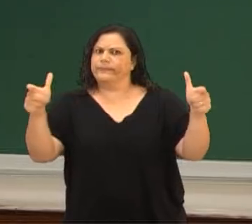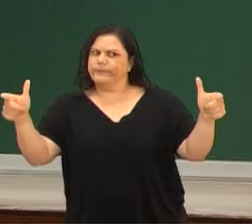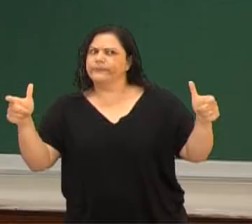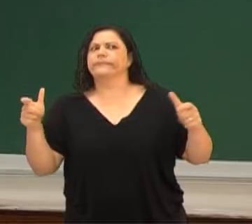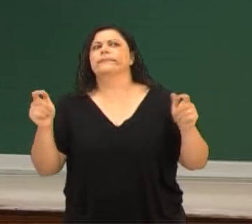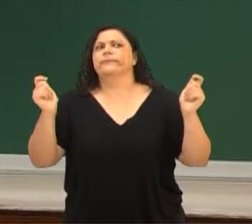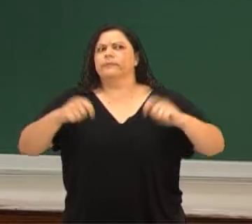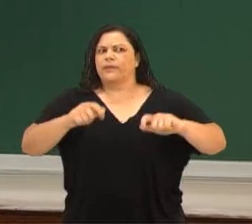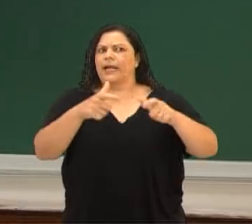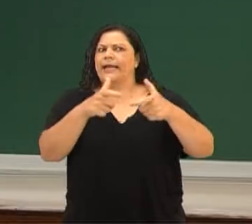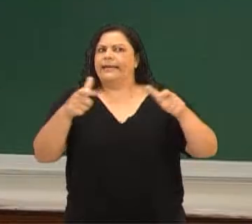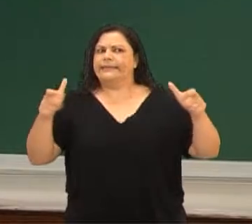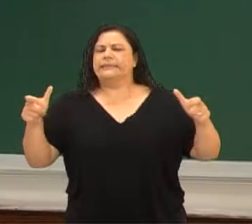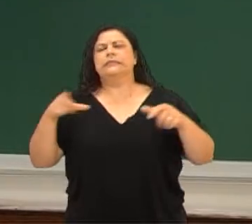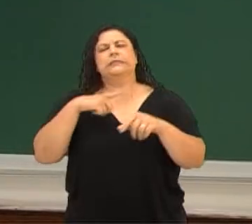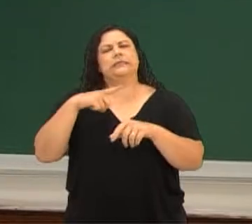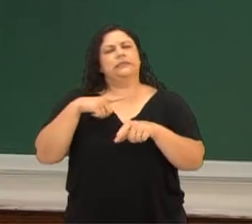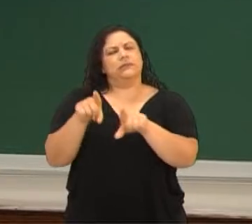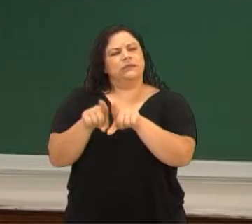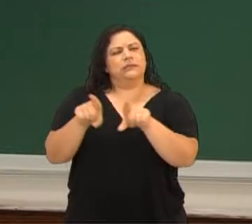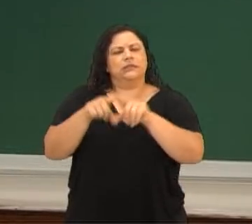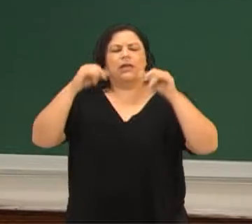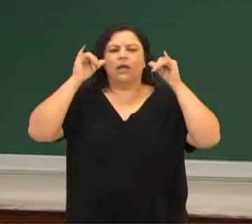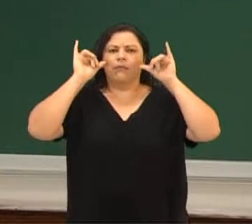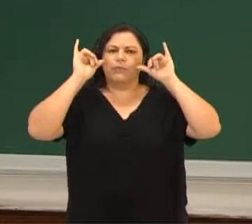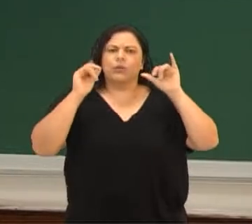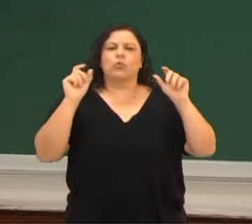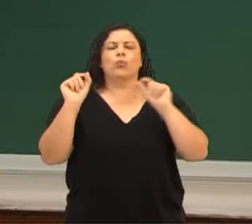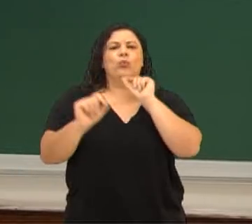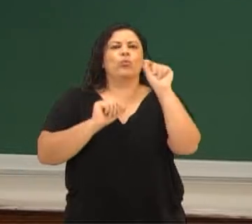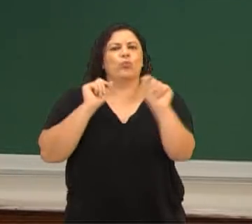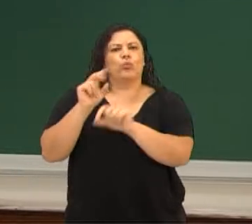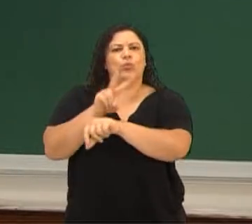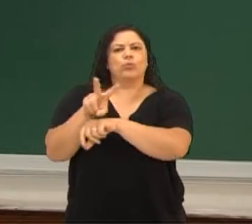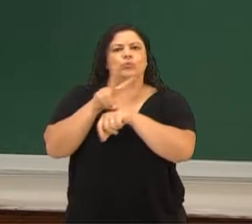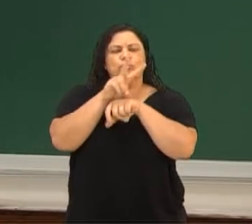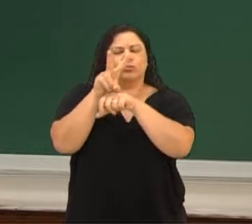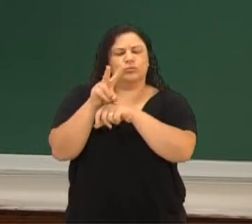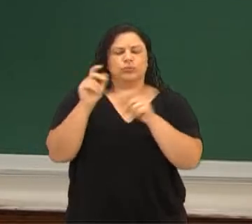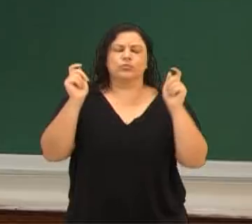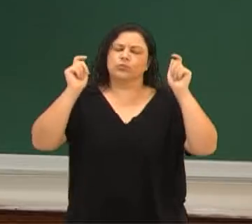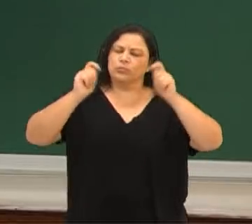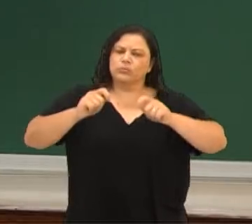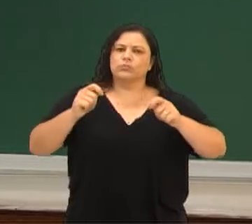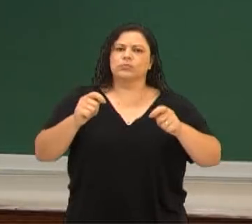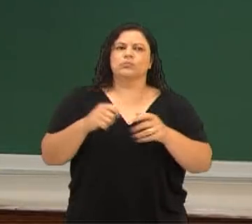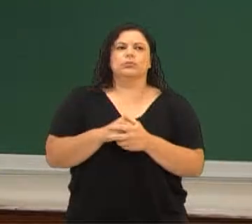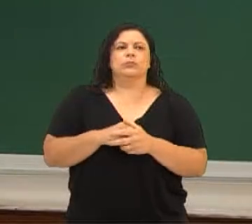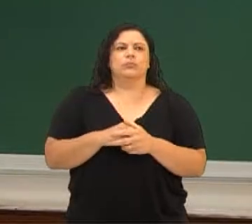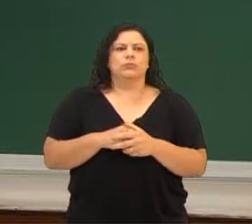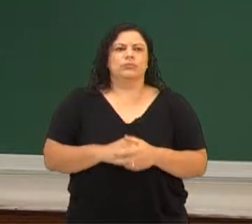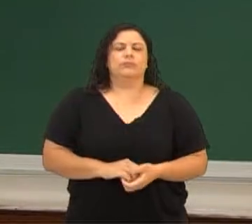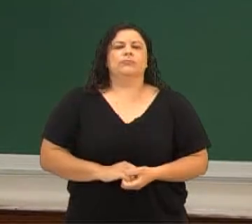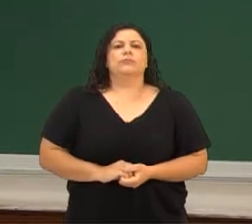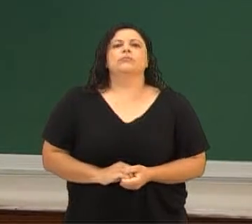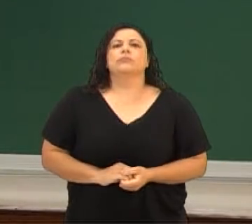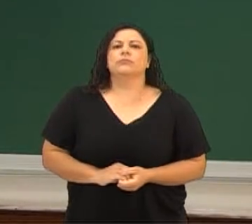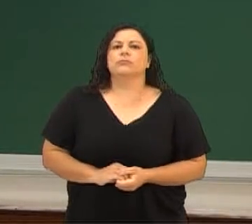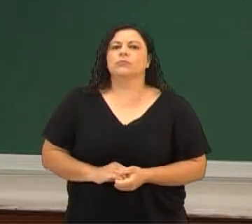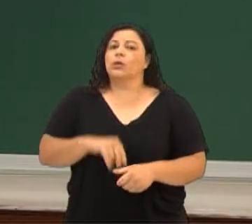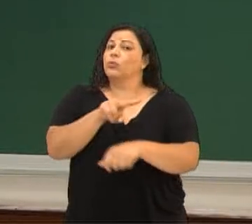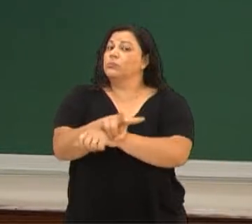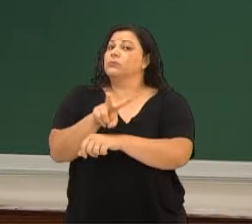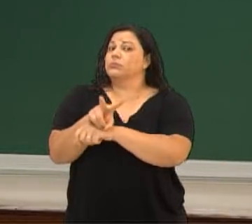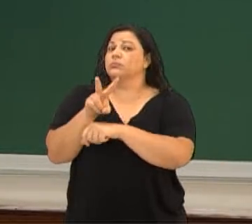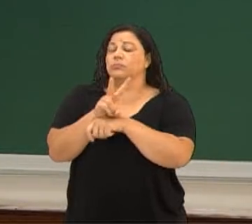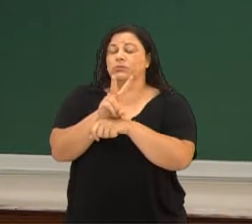né? E em contraste tem a pecuária, quase que ínfimo a participação, né? A criação